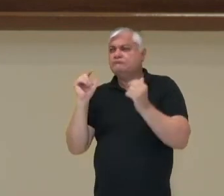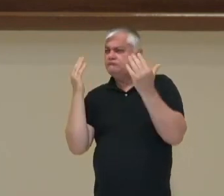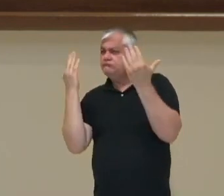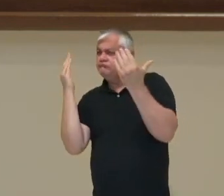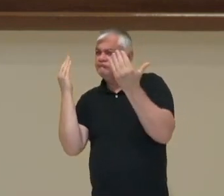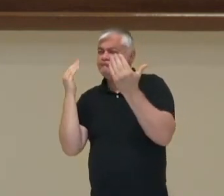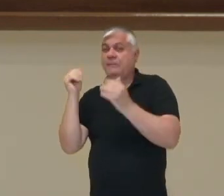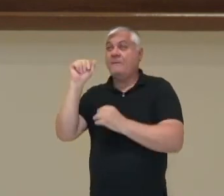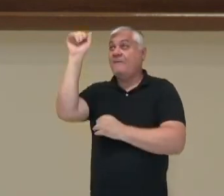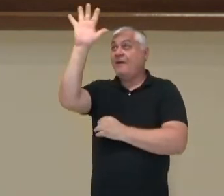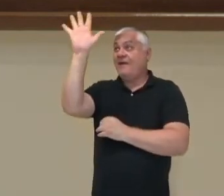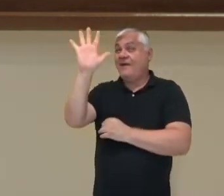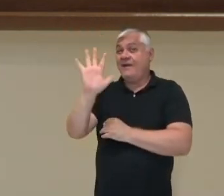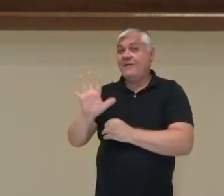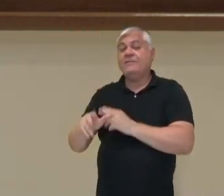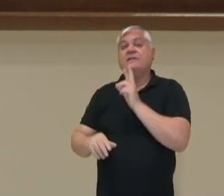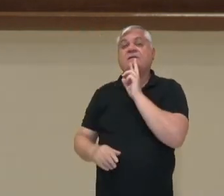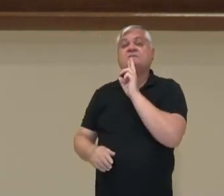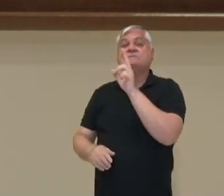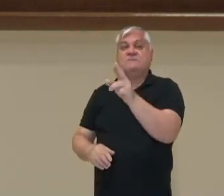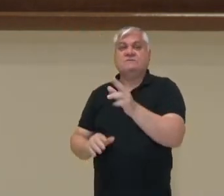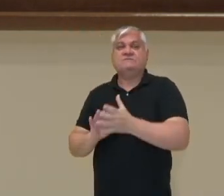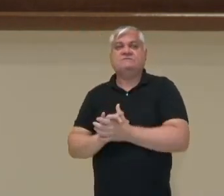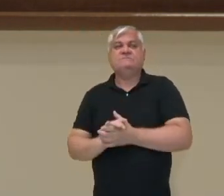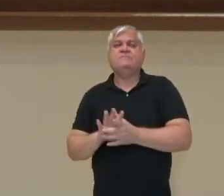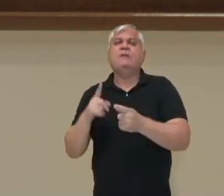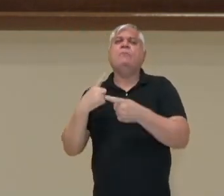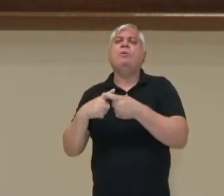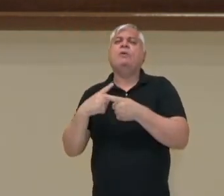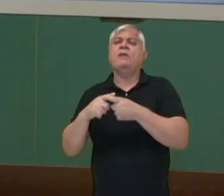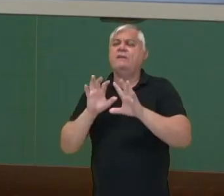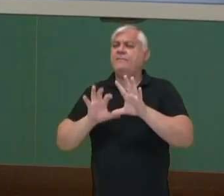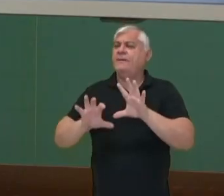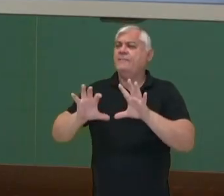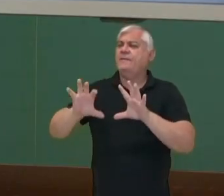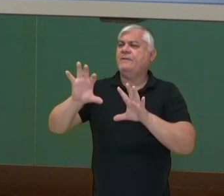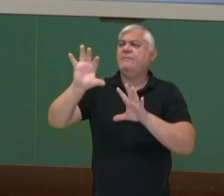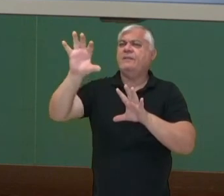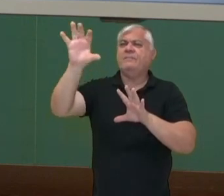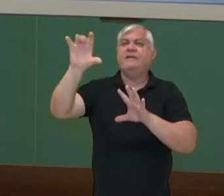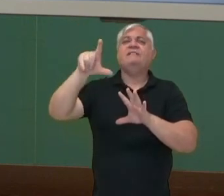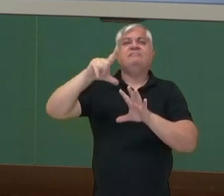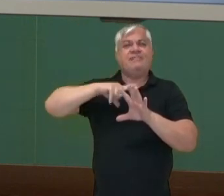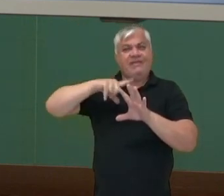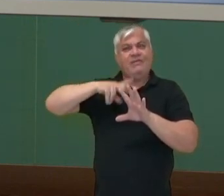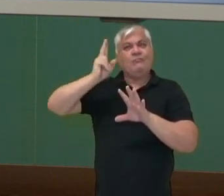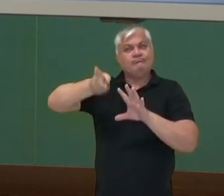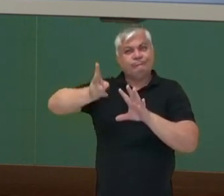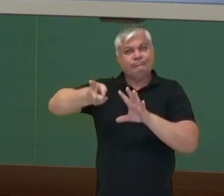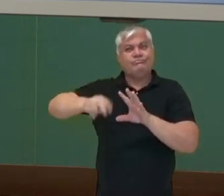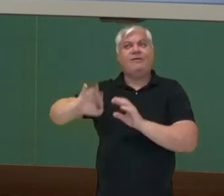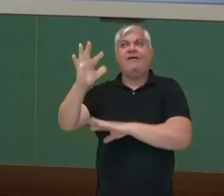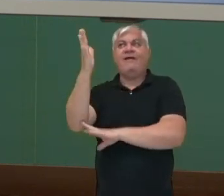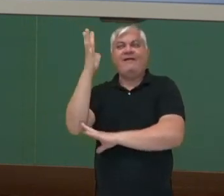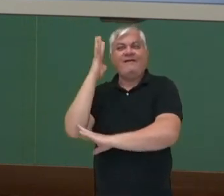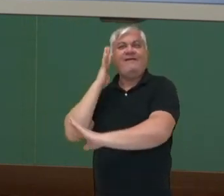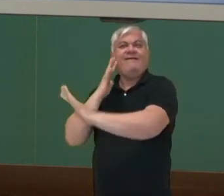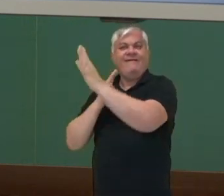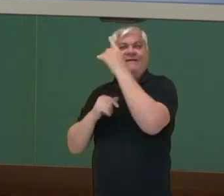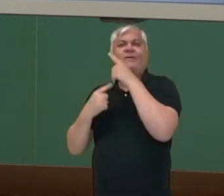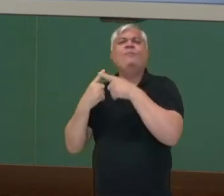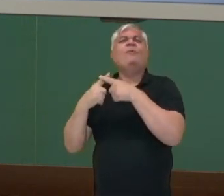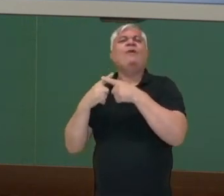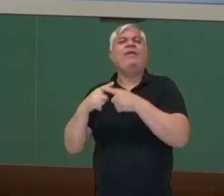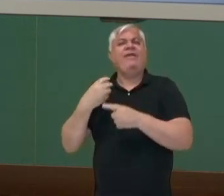vocês tinham que escrever a resposta de vocês, né? Por que que em algumas áreas nós ainda temos a presença da vegetação